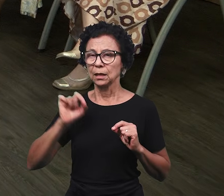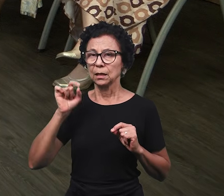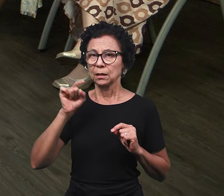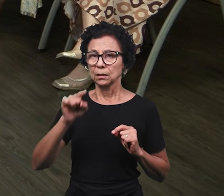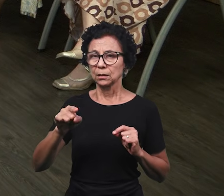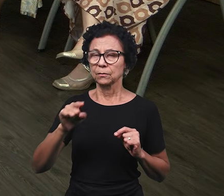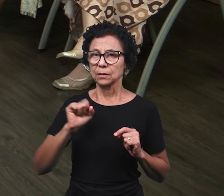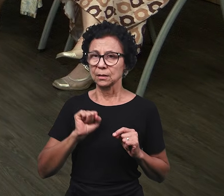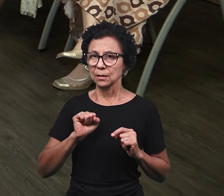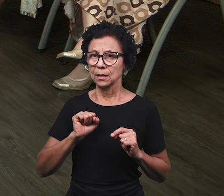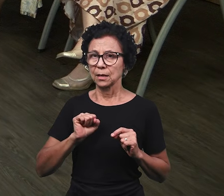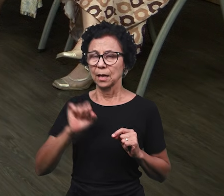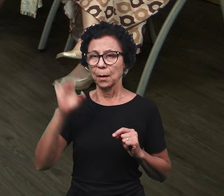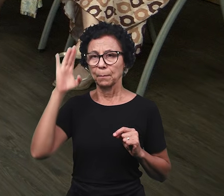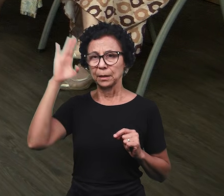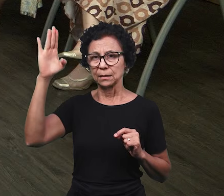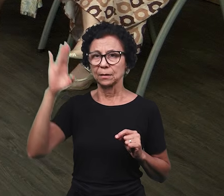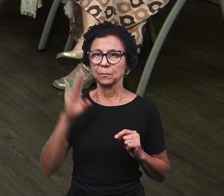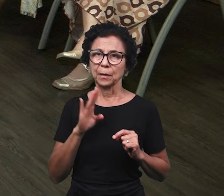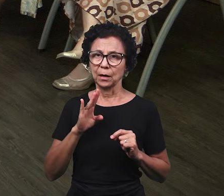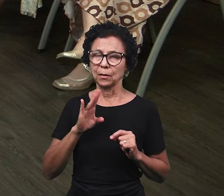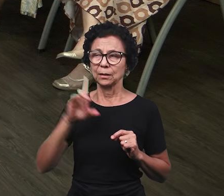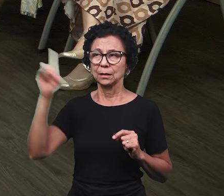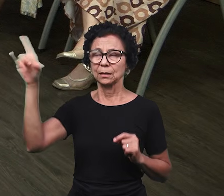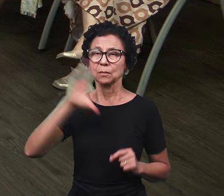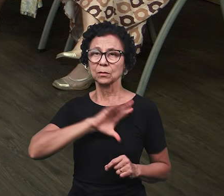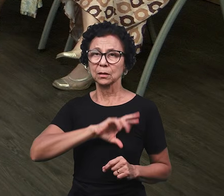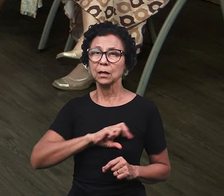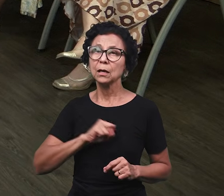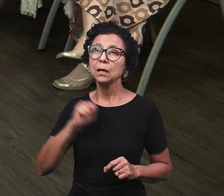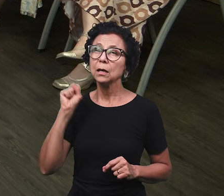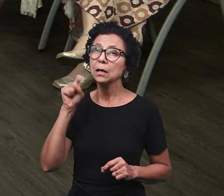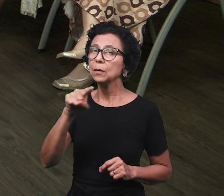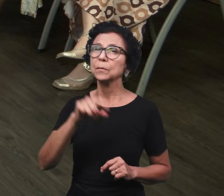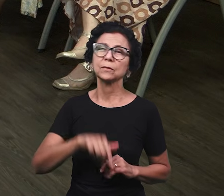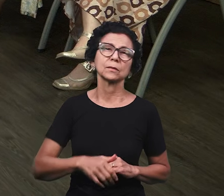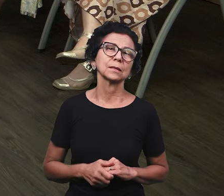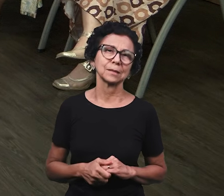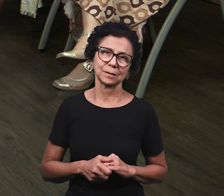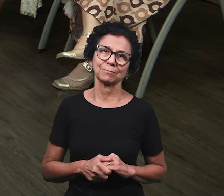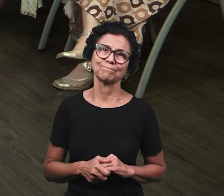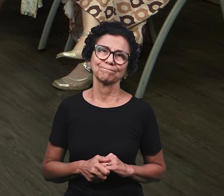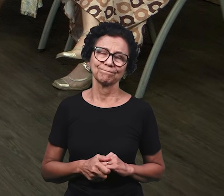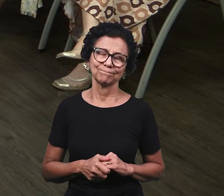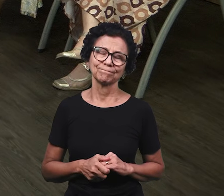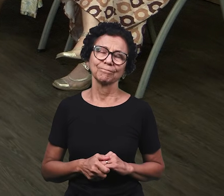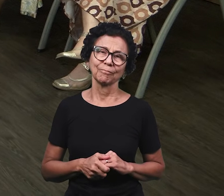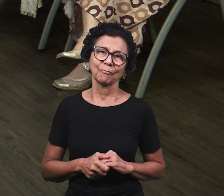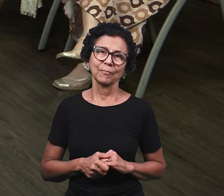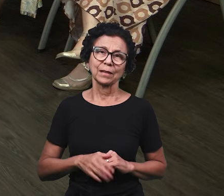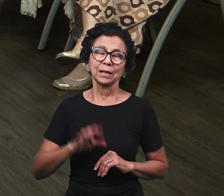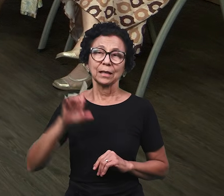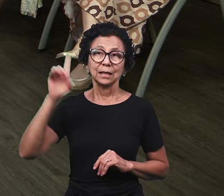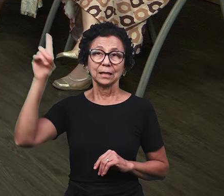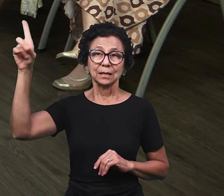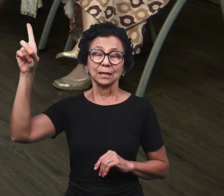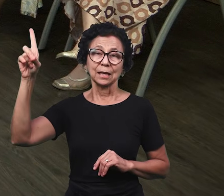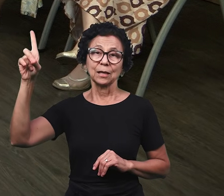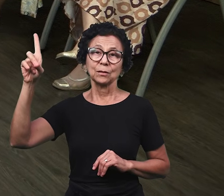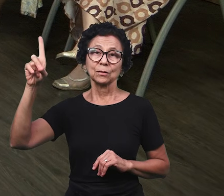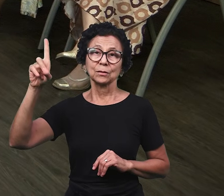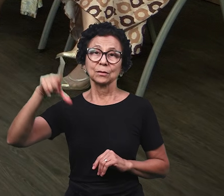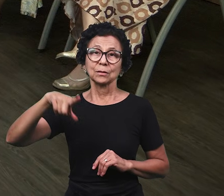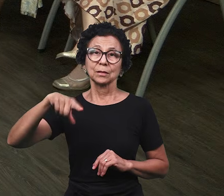te amou acima de todas as coisas. O amor dele por você foi tão maravilhoso que ele fez aquilo que é a coisa mais difícil de